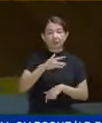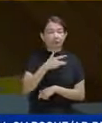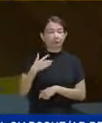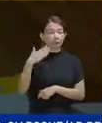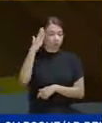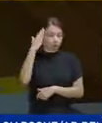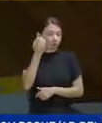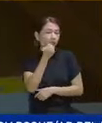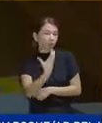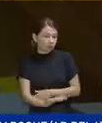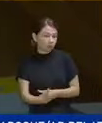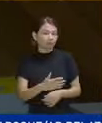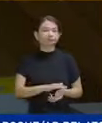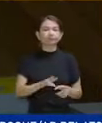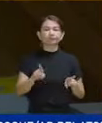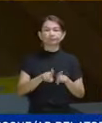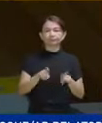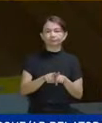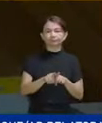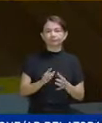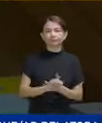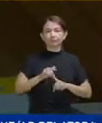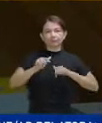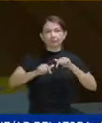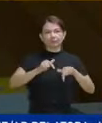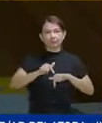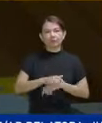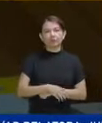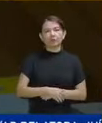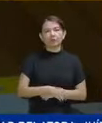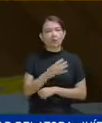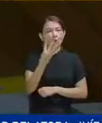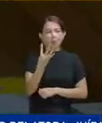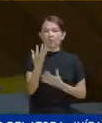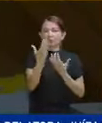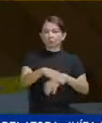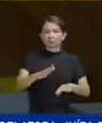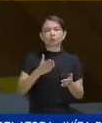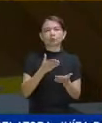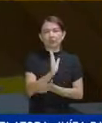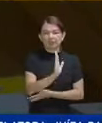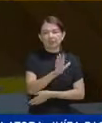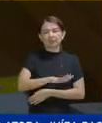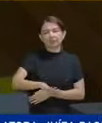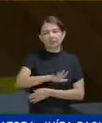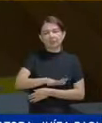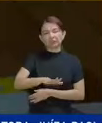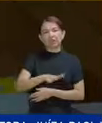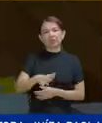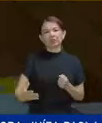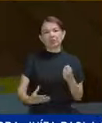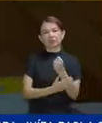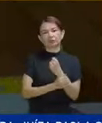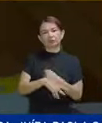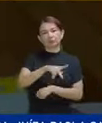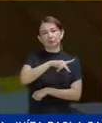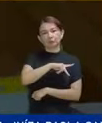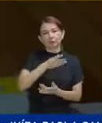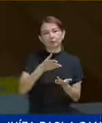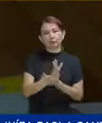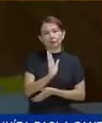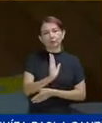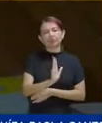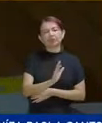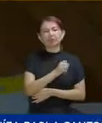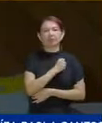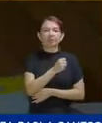muito bem. Na sequência, fiz Direito na UFRJ, passei em 4 concursos públicos na área de segurança pública, passei para delegado de